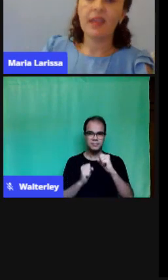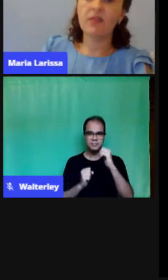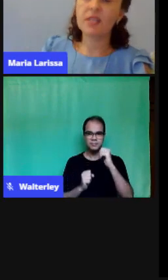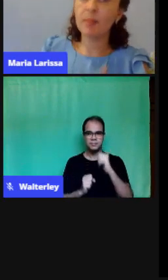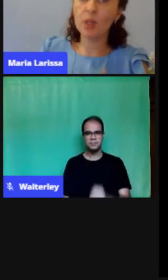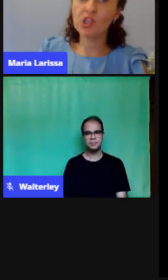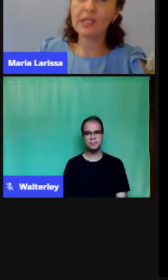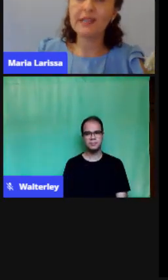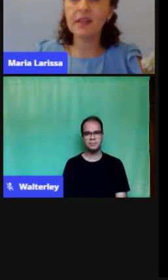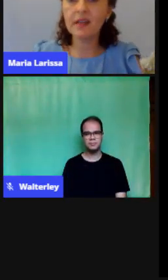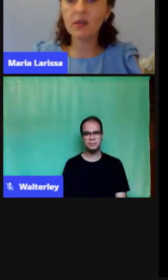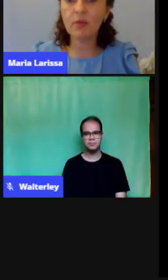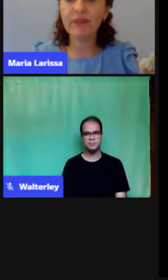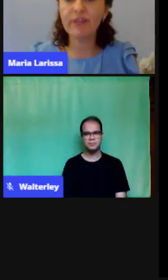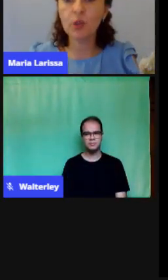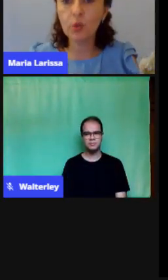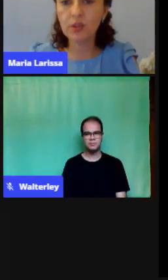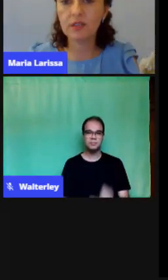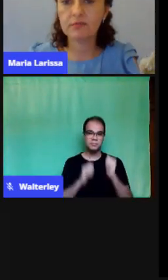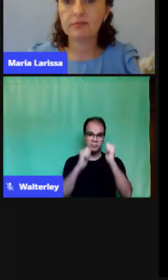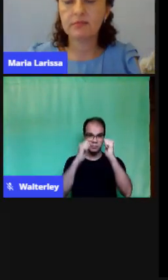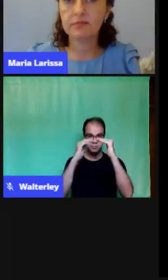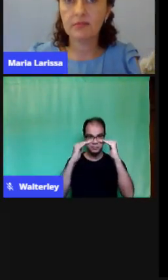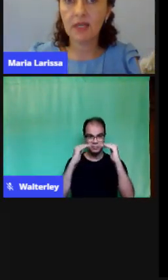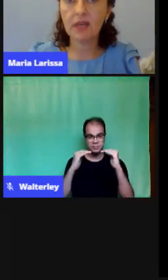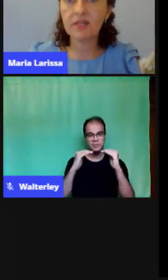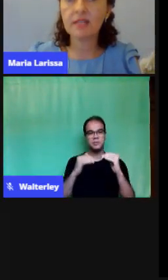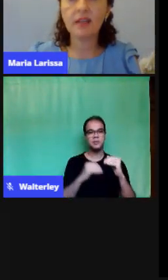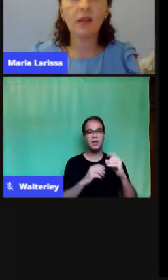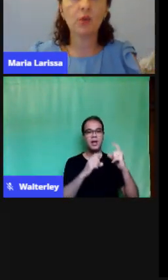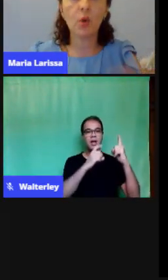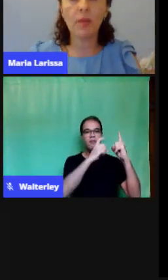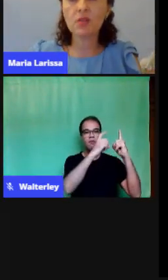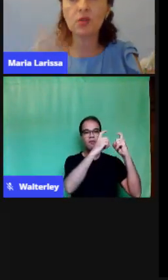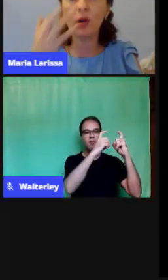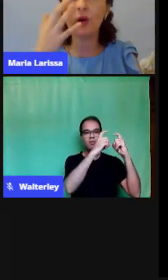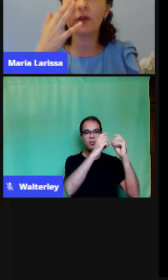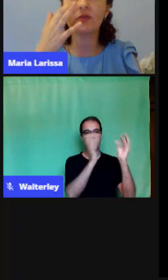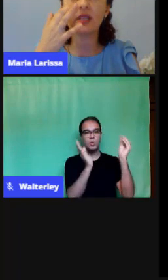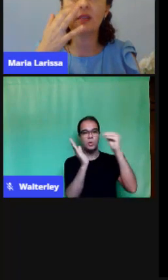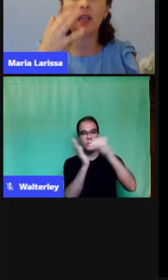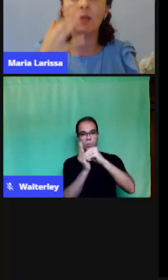próximo, você pode inserir uma figura. Né?